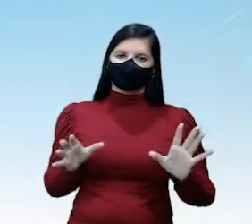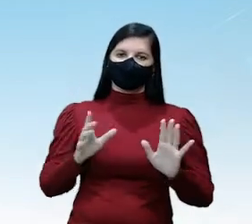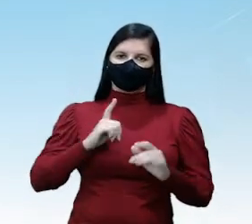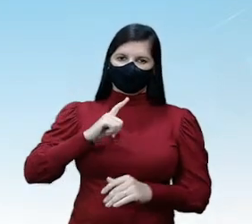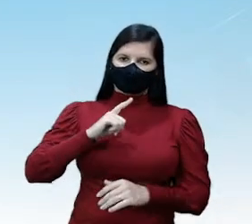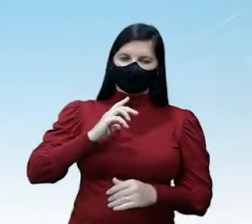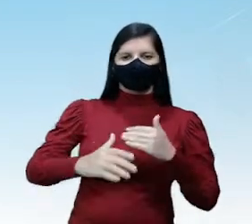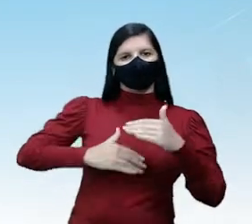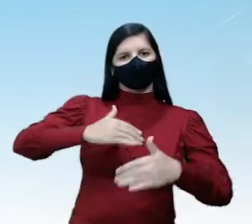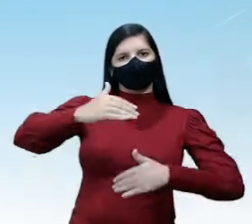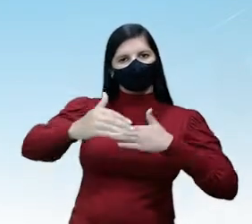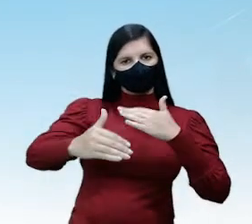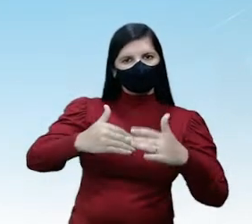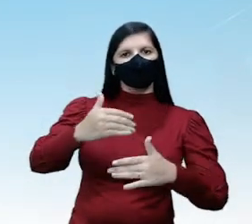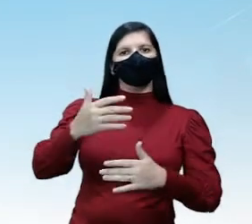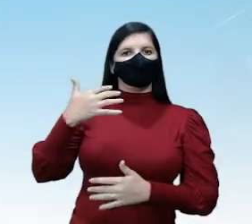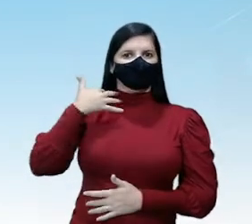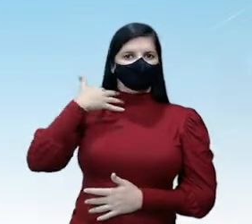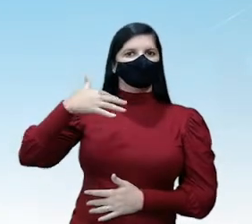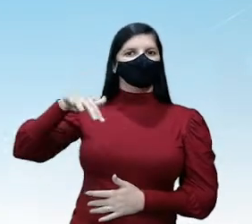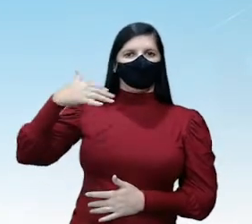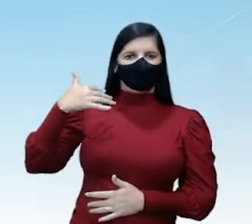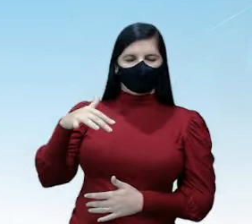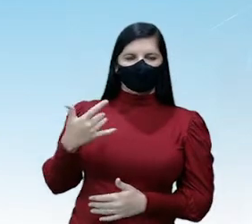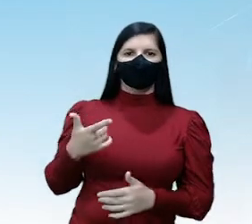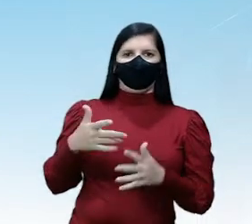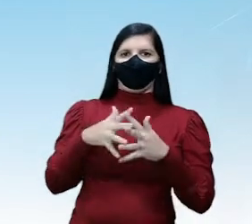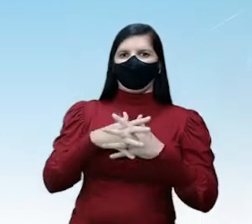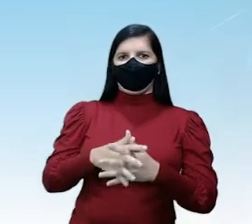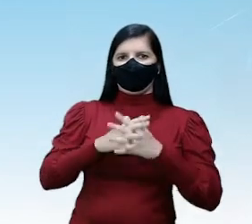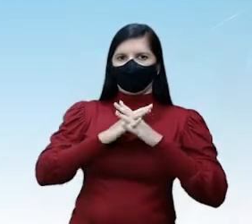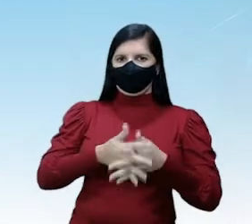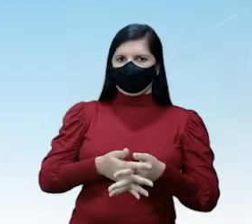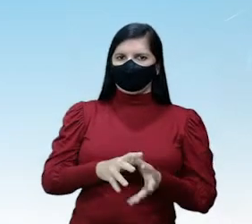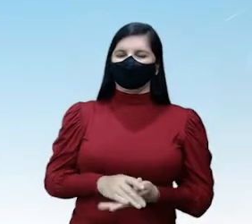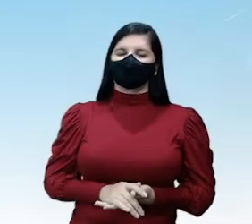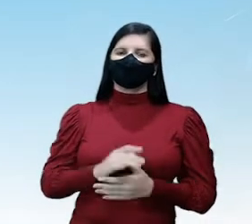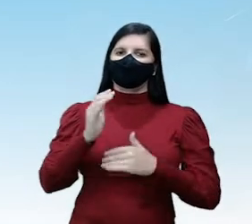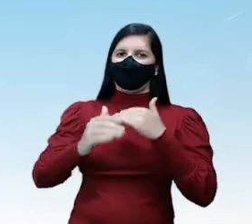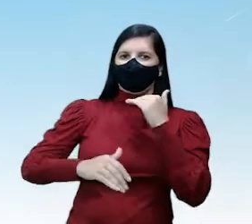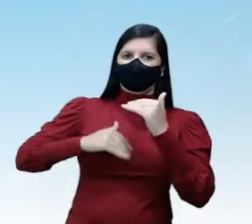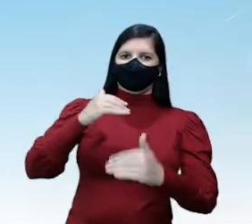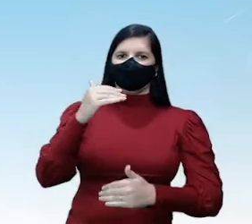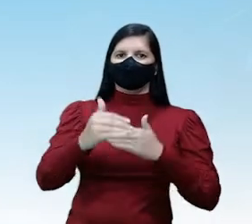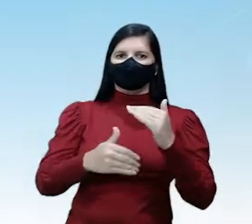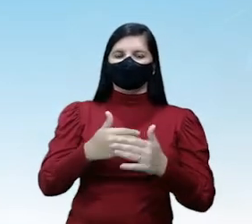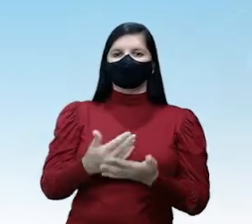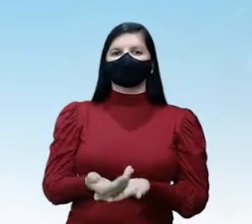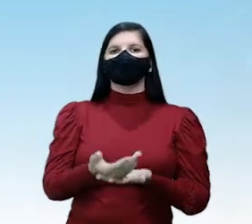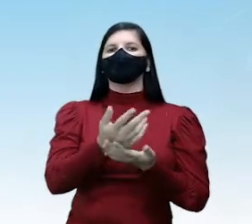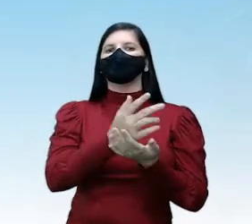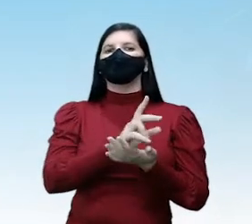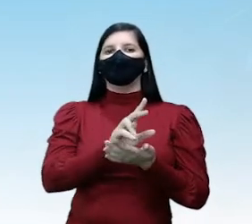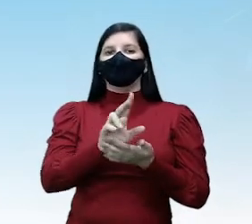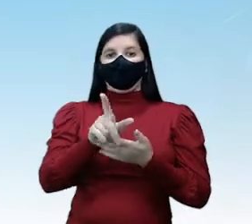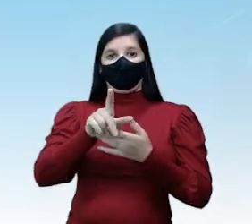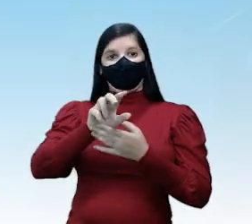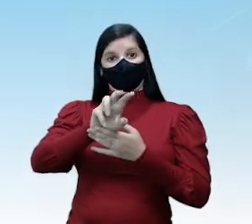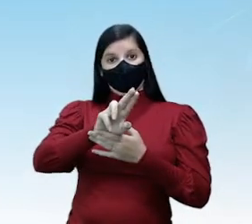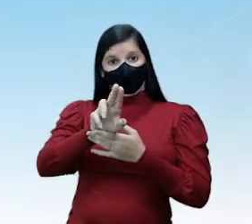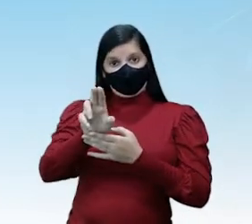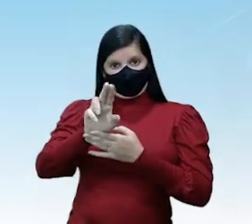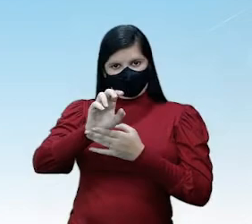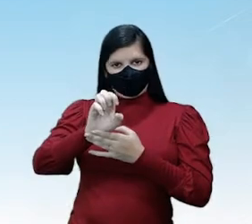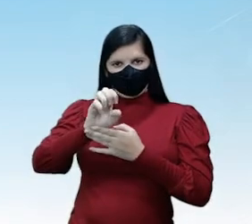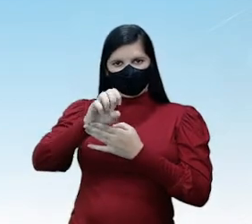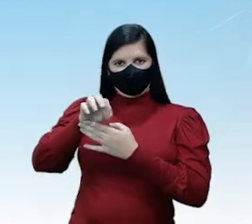existe um processo que é bastante caro e também complexo. Esse processo aí a gente chama de estação de